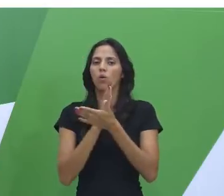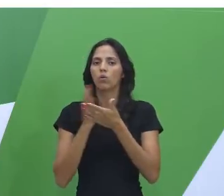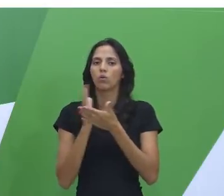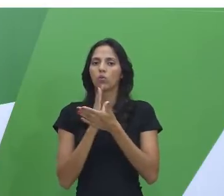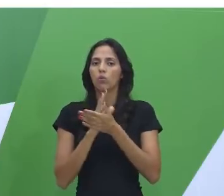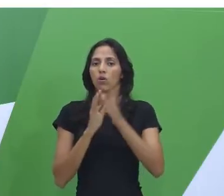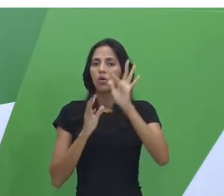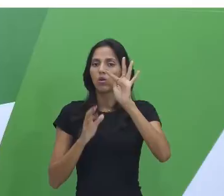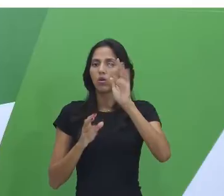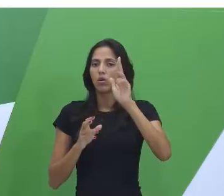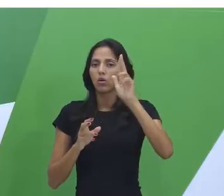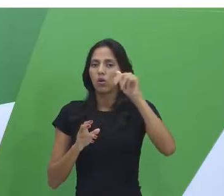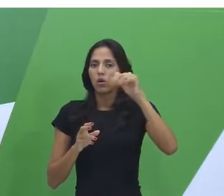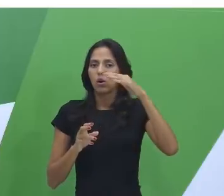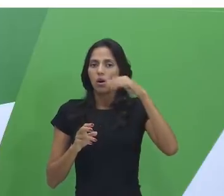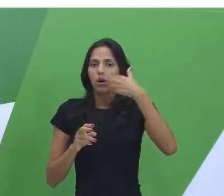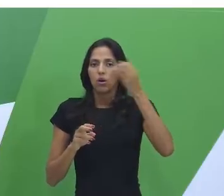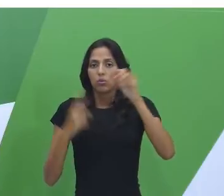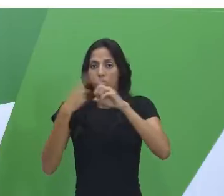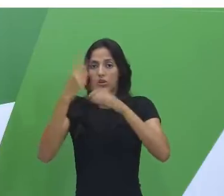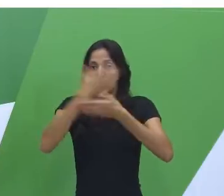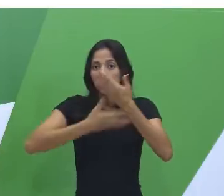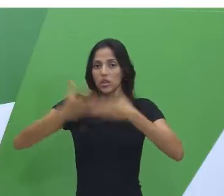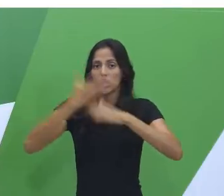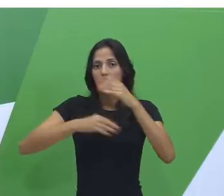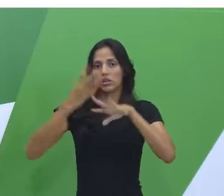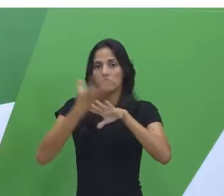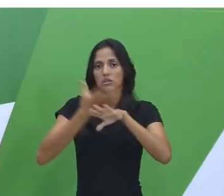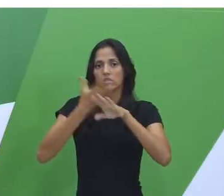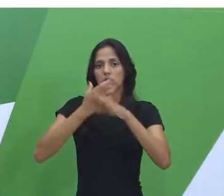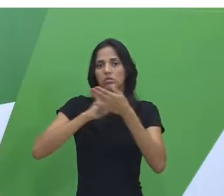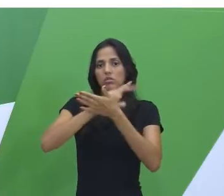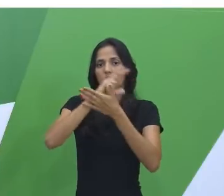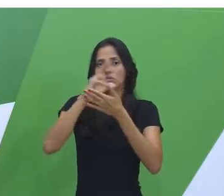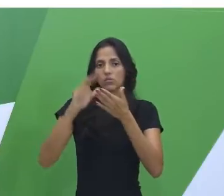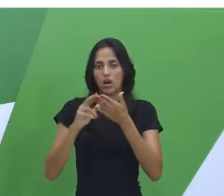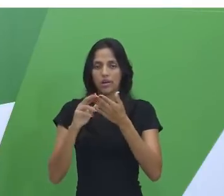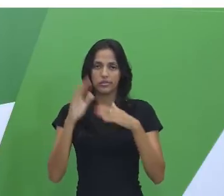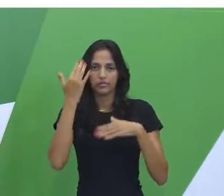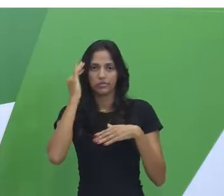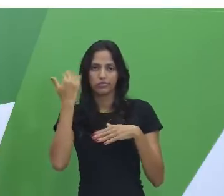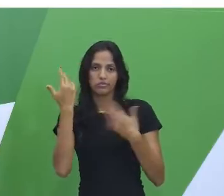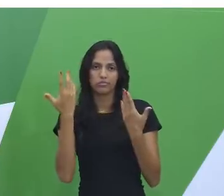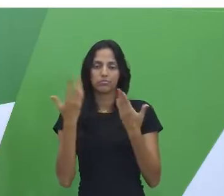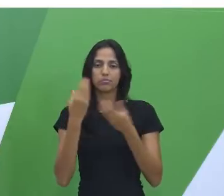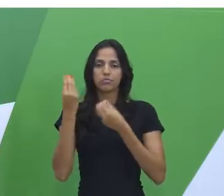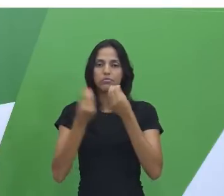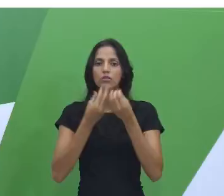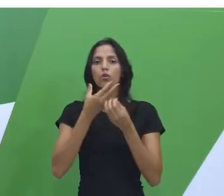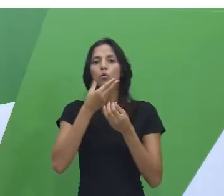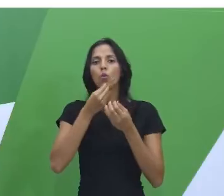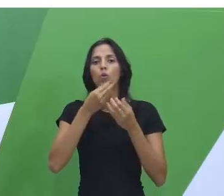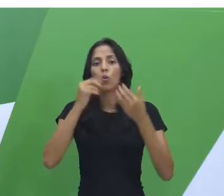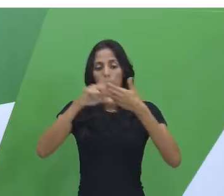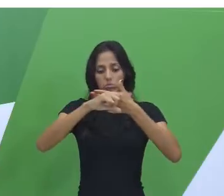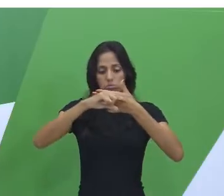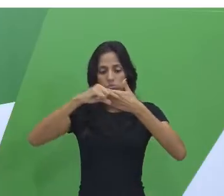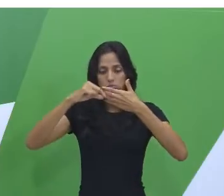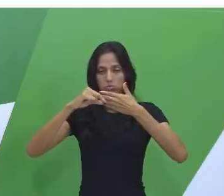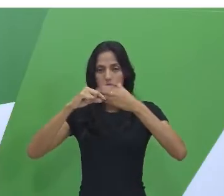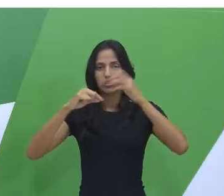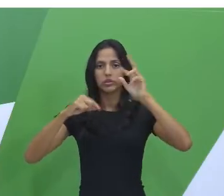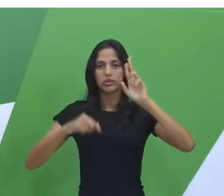aulas de funções já aqui dentro, porque nós também temos as funções trigonométricas. Então, René Descartes, um grande geômetra,